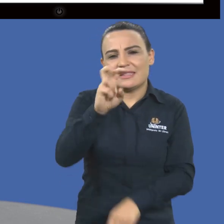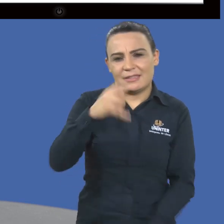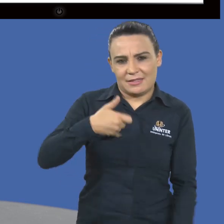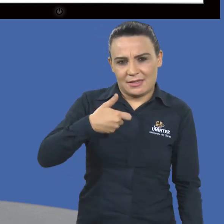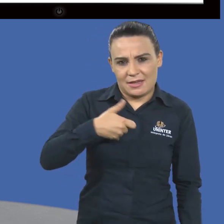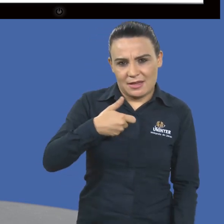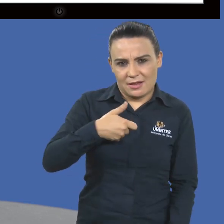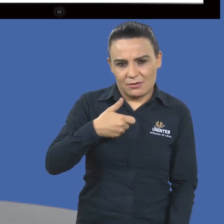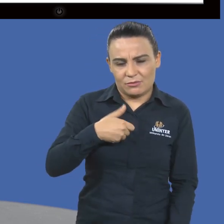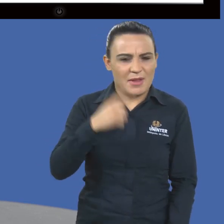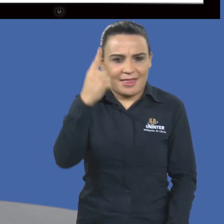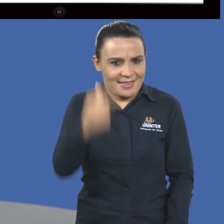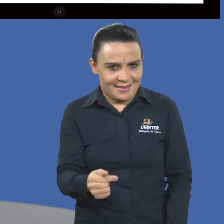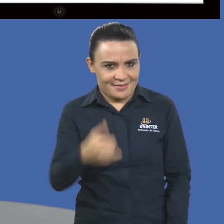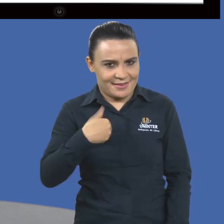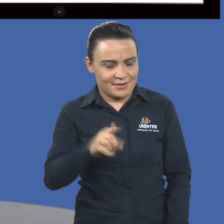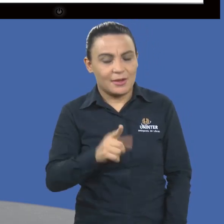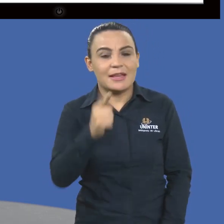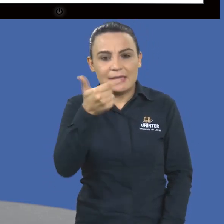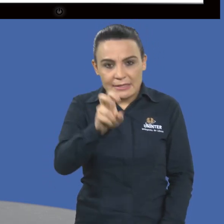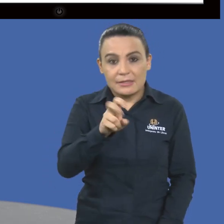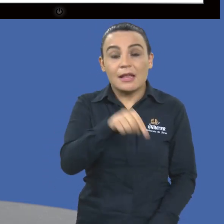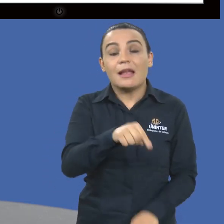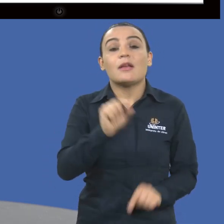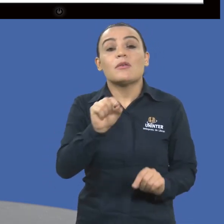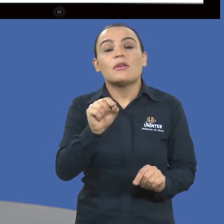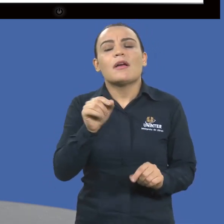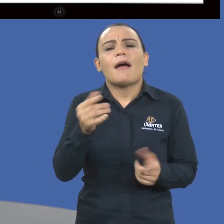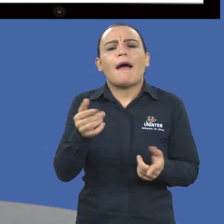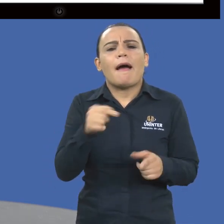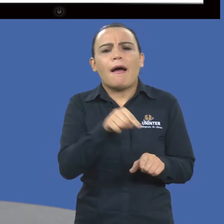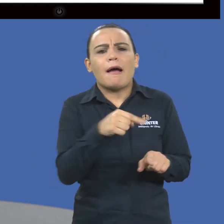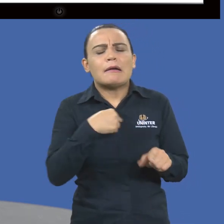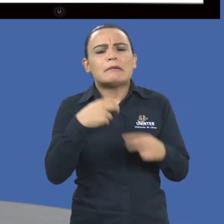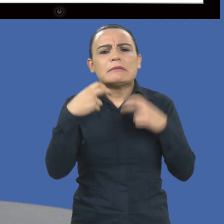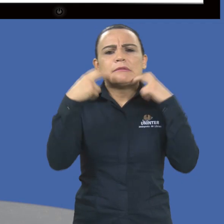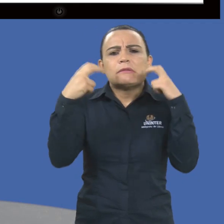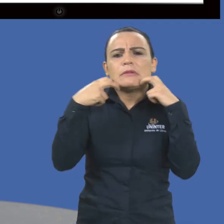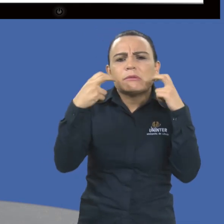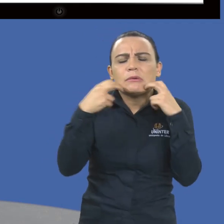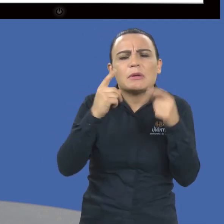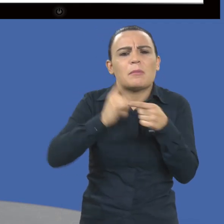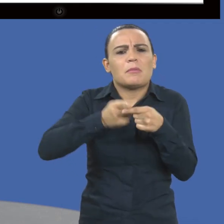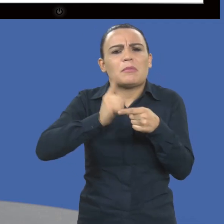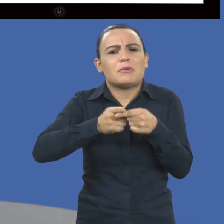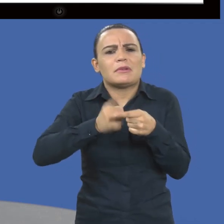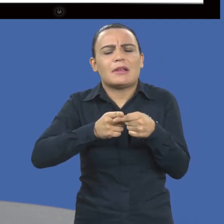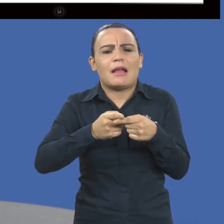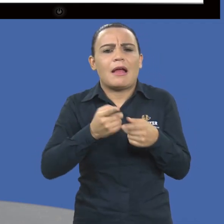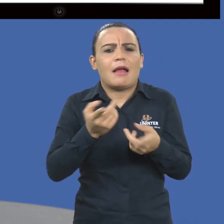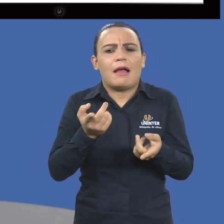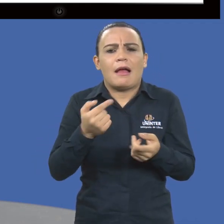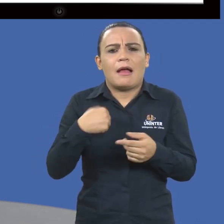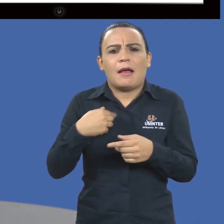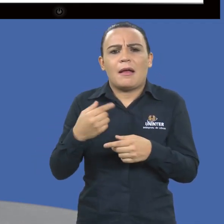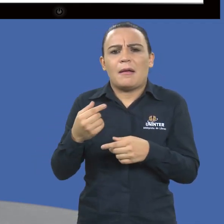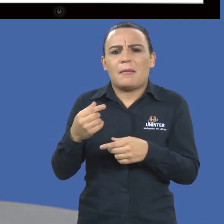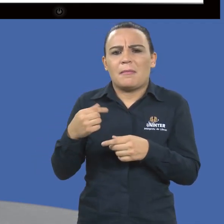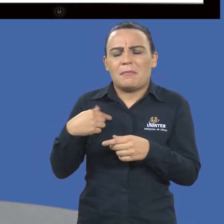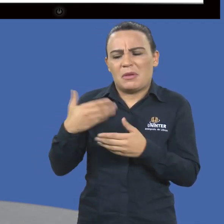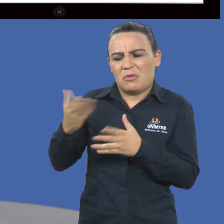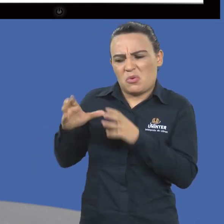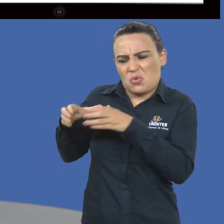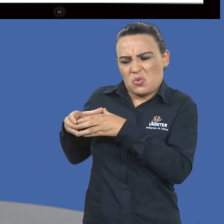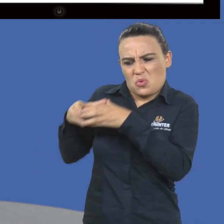vergonha de trazer uns colegas para fazer um trabalho em casa porque ele tem um irmão especial. Agora, se